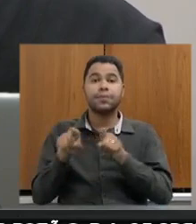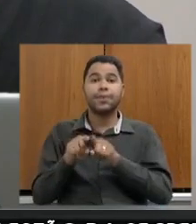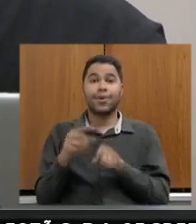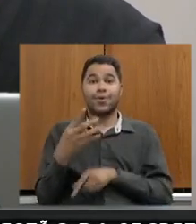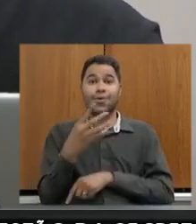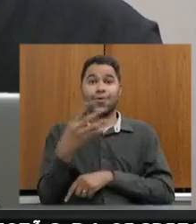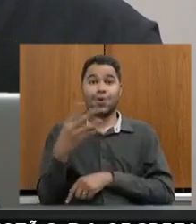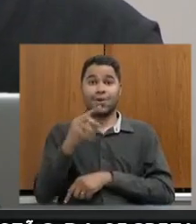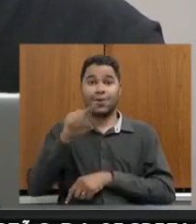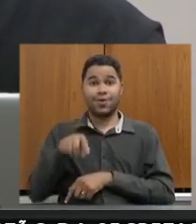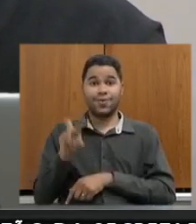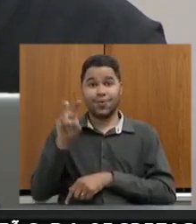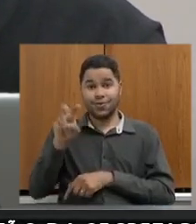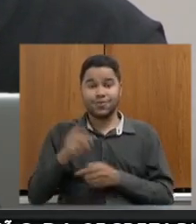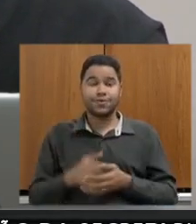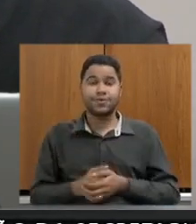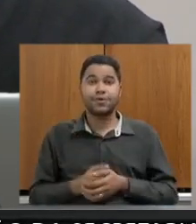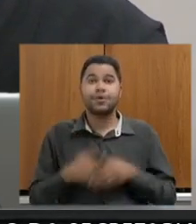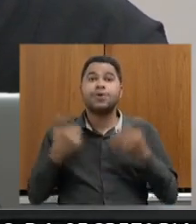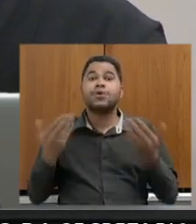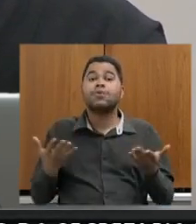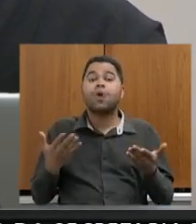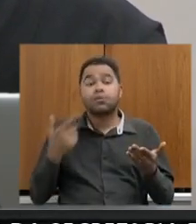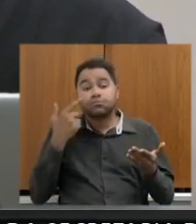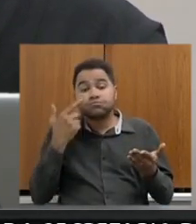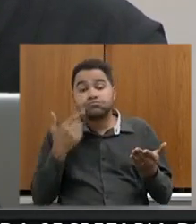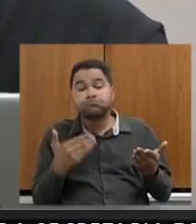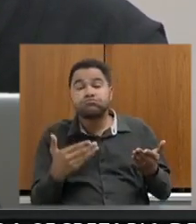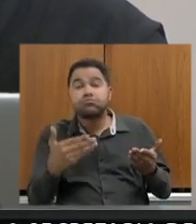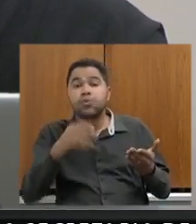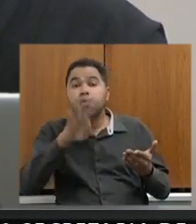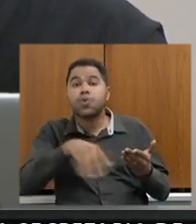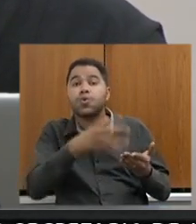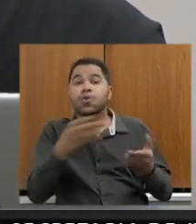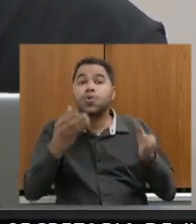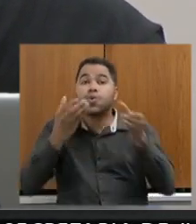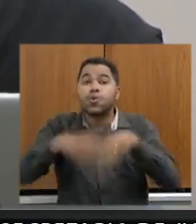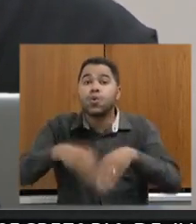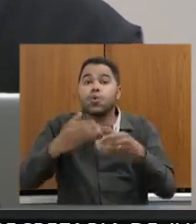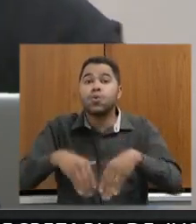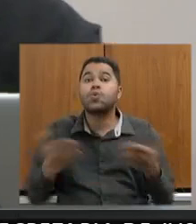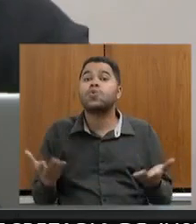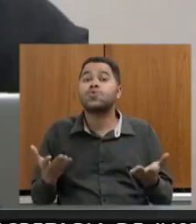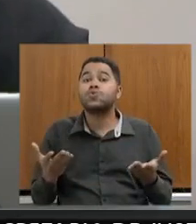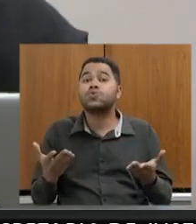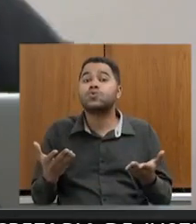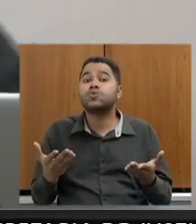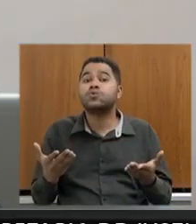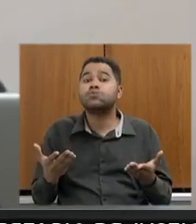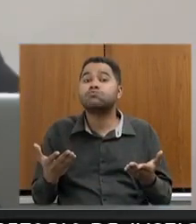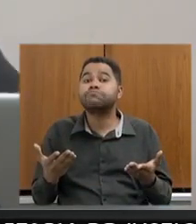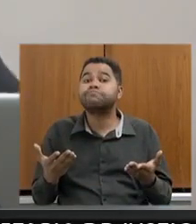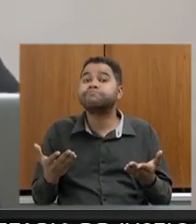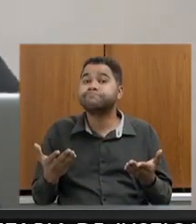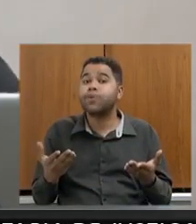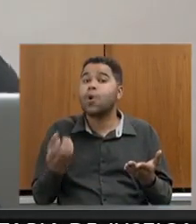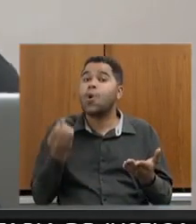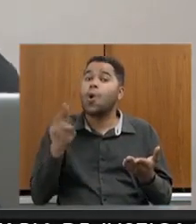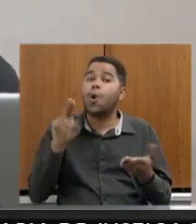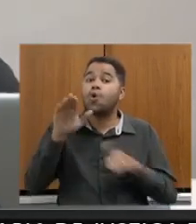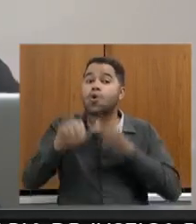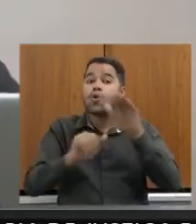ordem de 44.5 qual a previsão cronograma para os concursos públicos e ou convocação